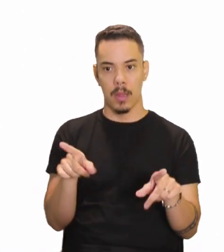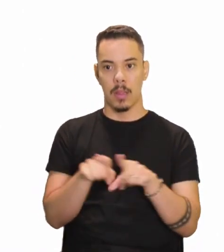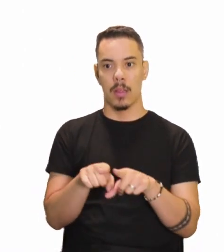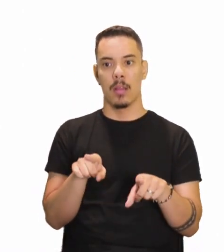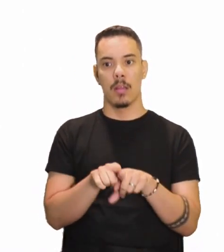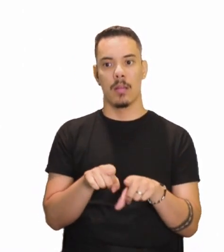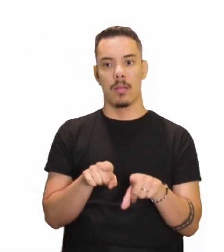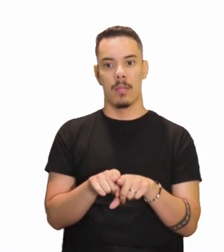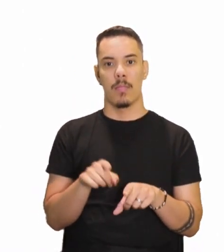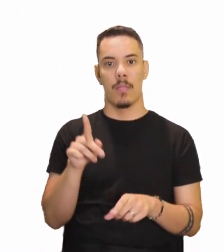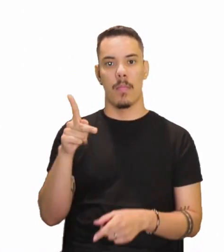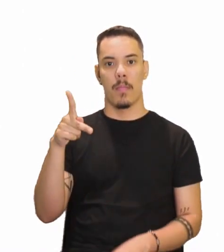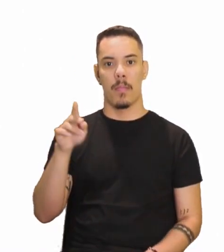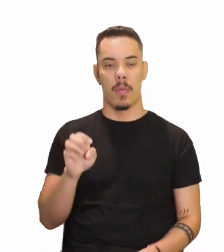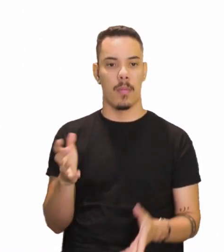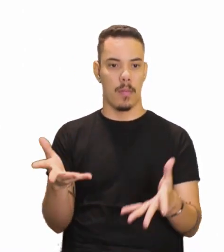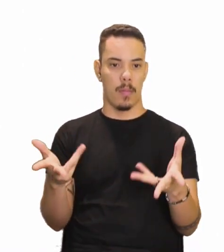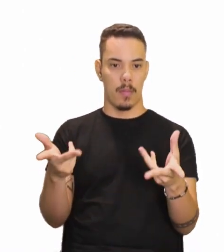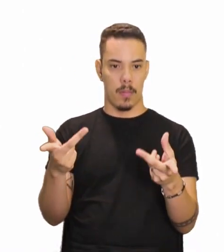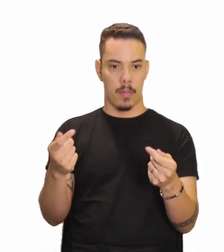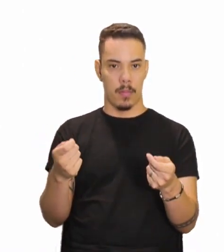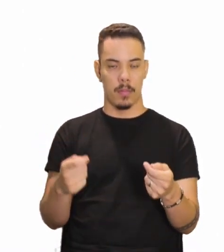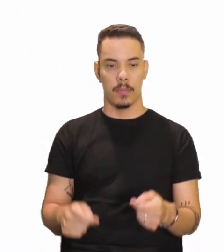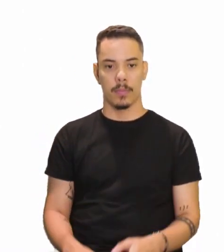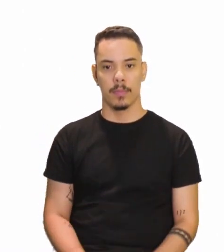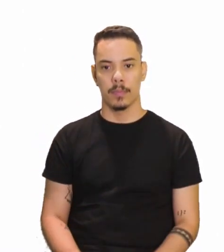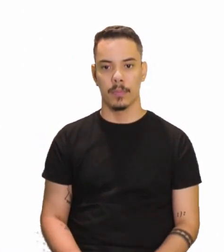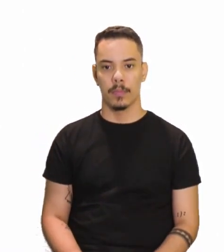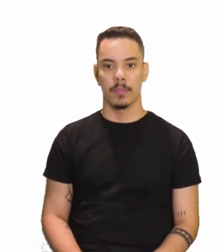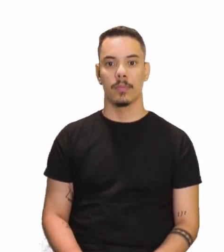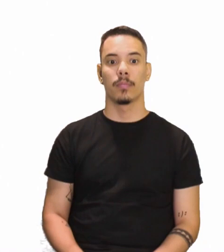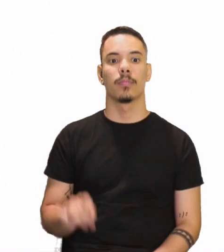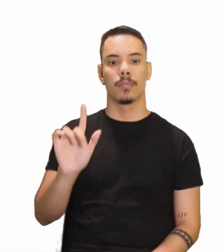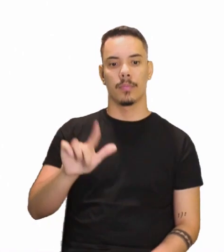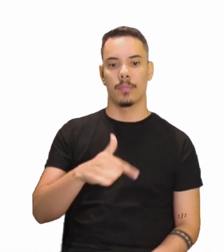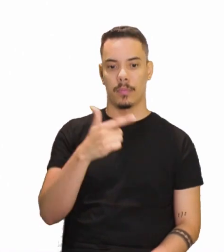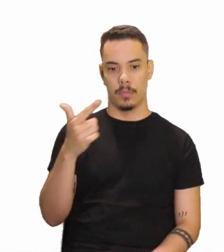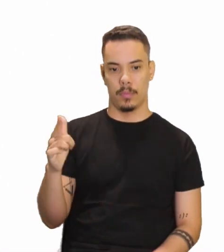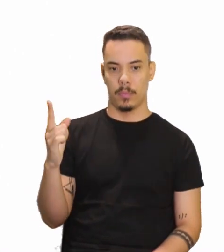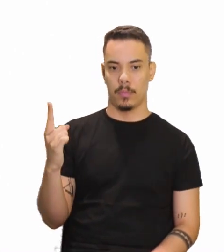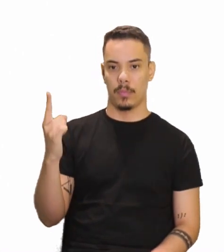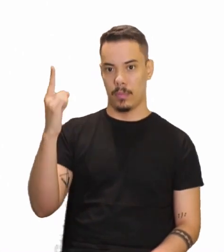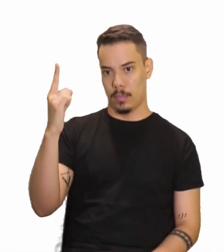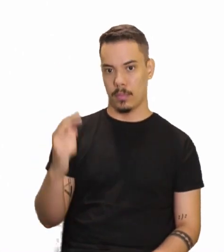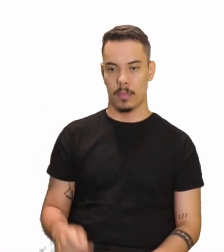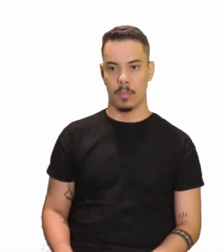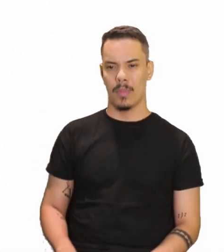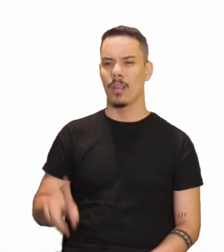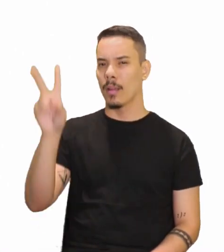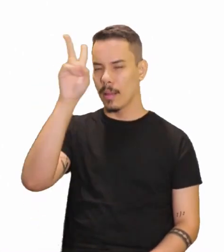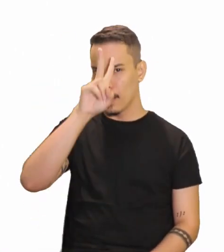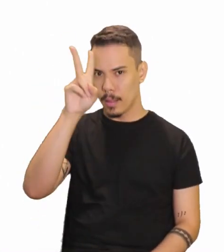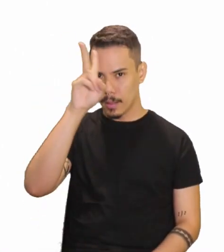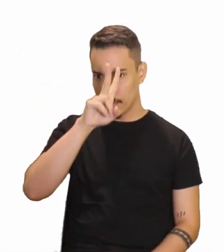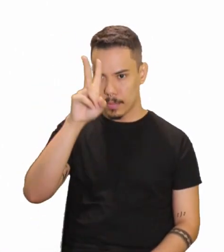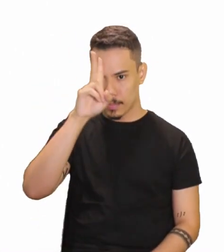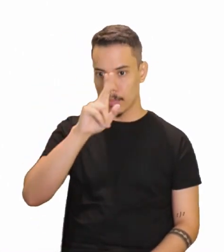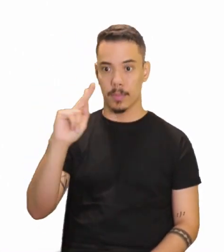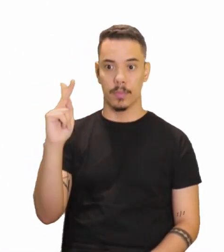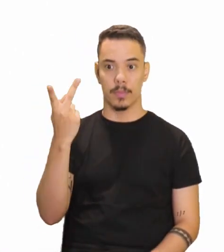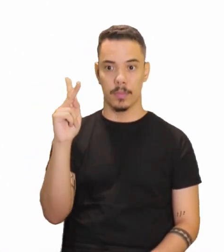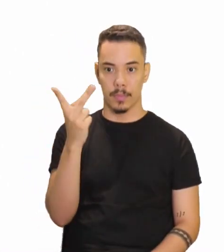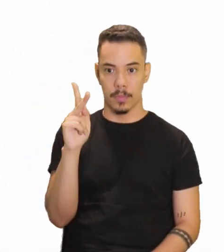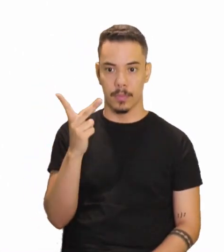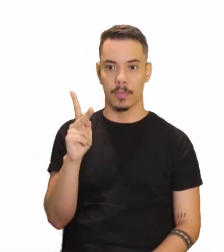pés maravilhosos outro aqui Pablo dos anos 90 lembre-se da história da Cigarra